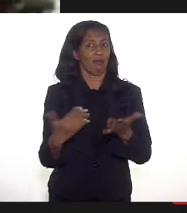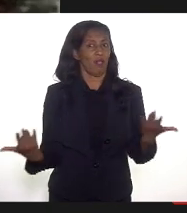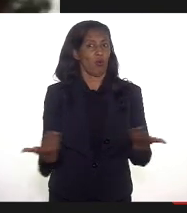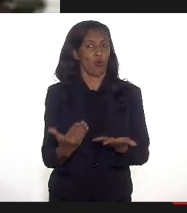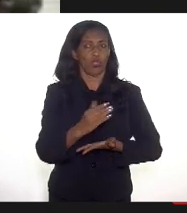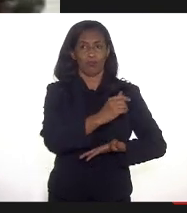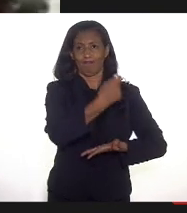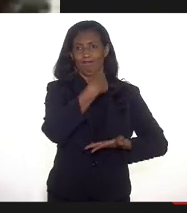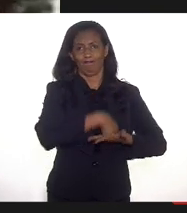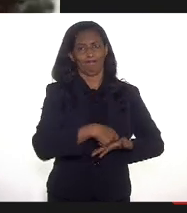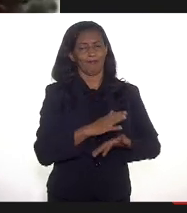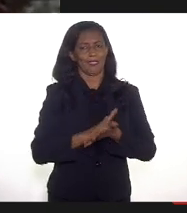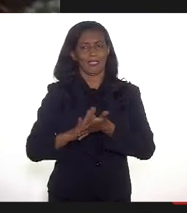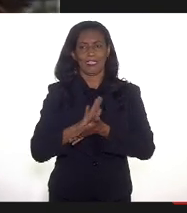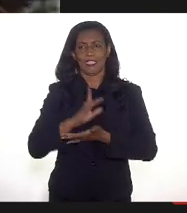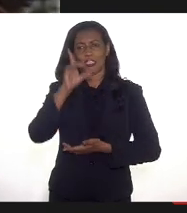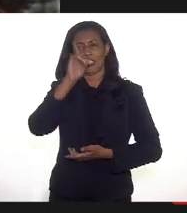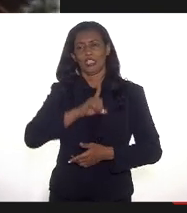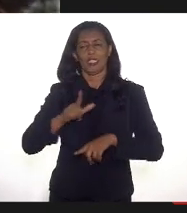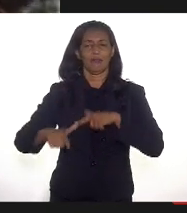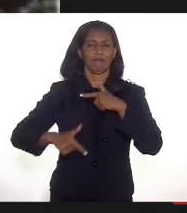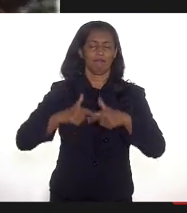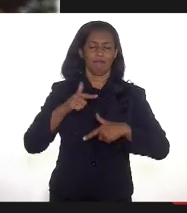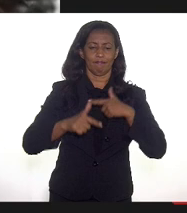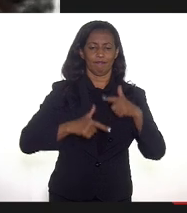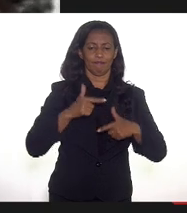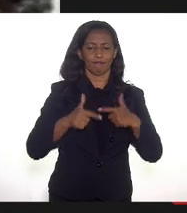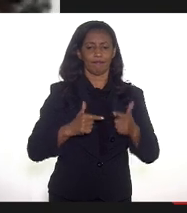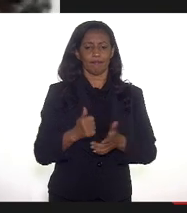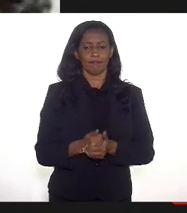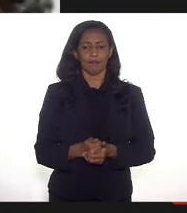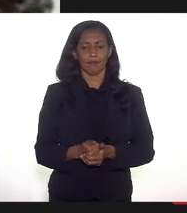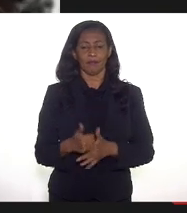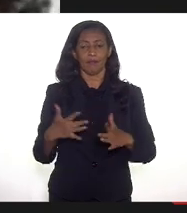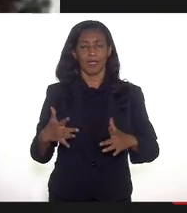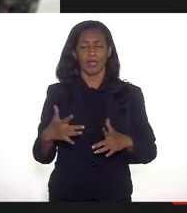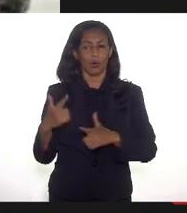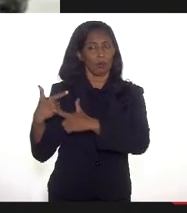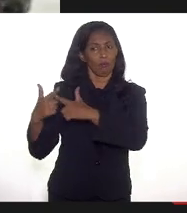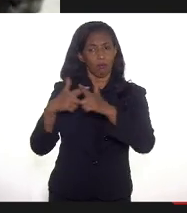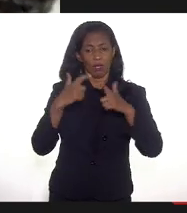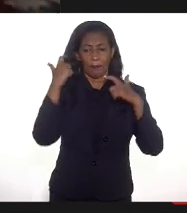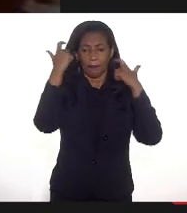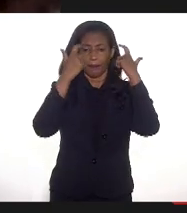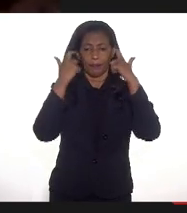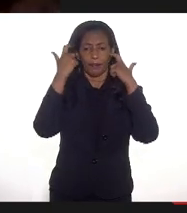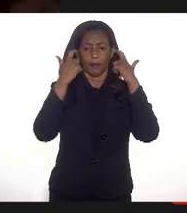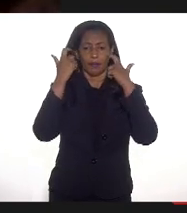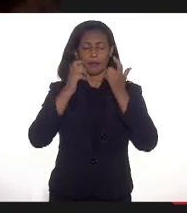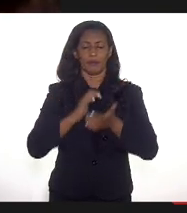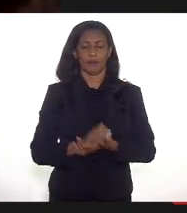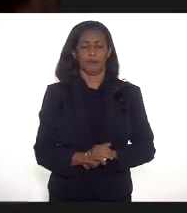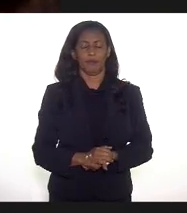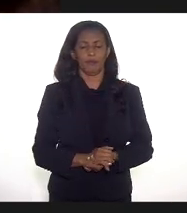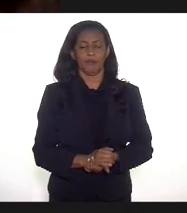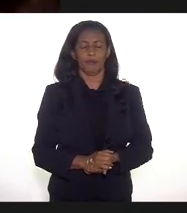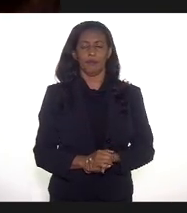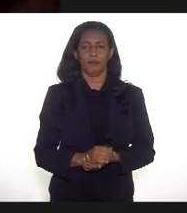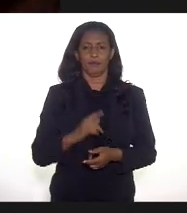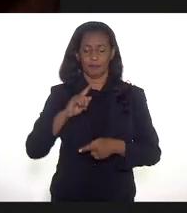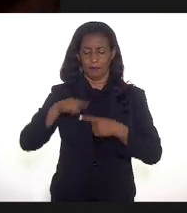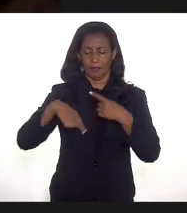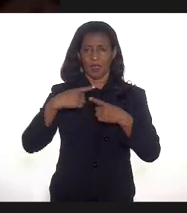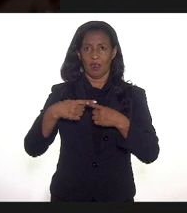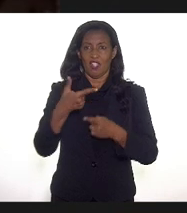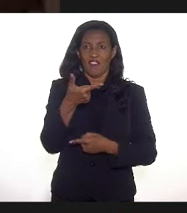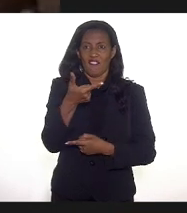parte aí de seus direitos trabalhistas. Então, é uma situação preocupante. Depois de um 2020 largado